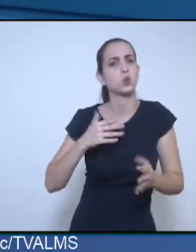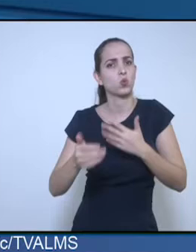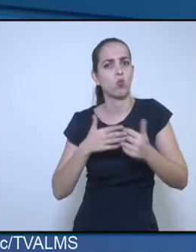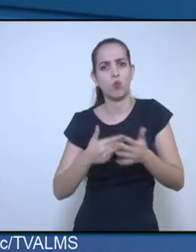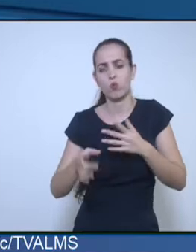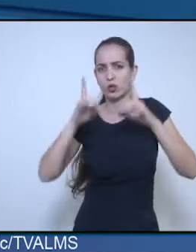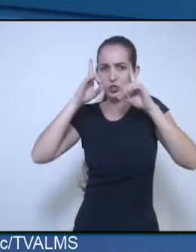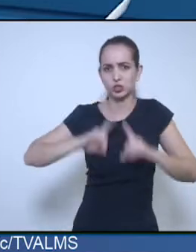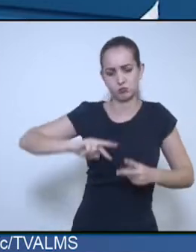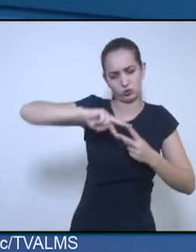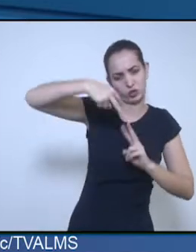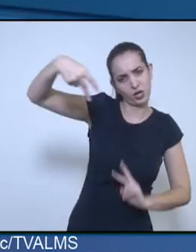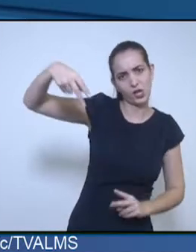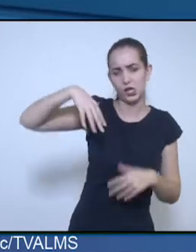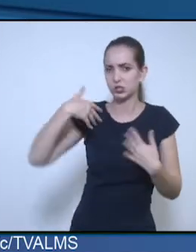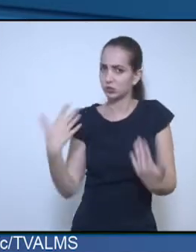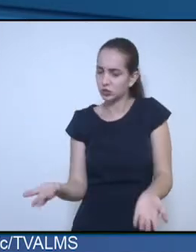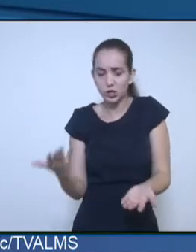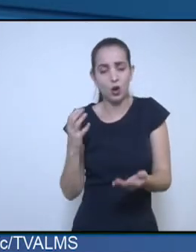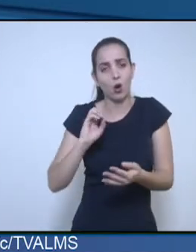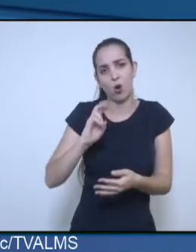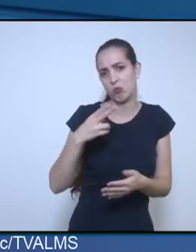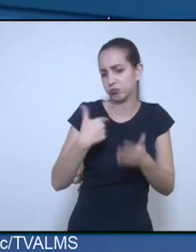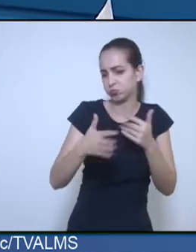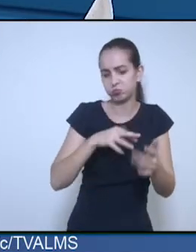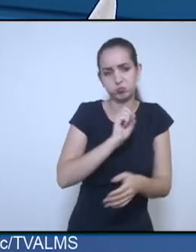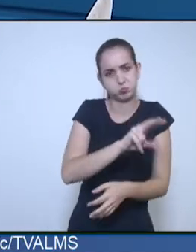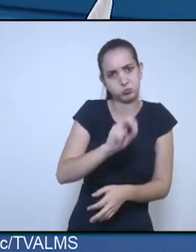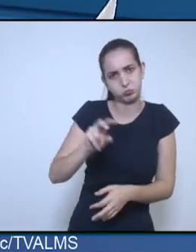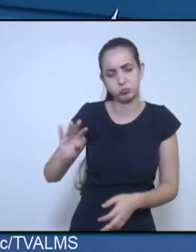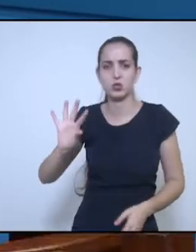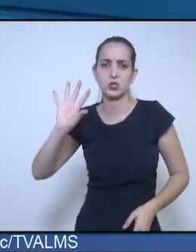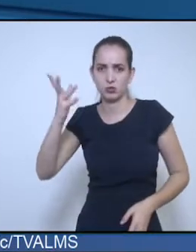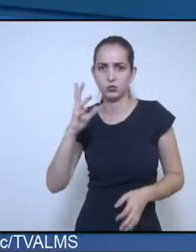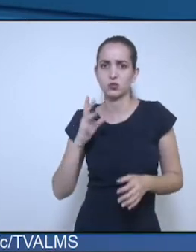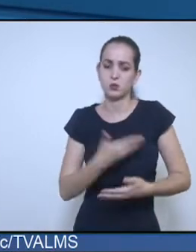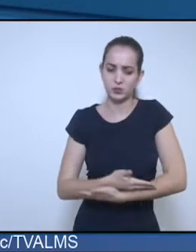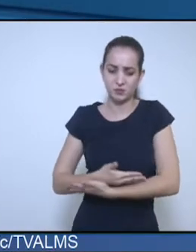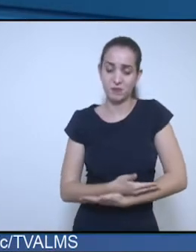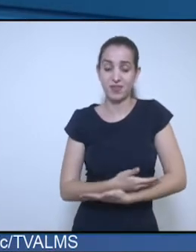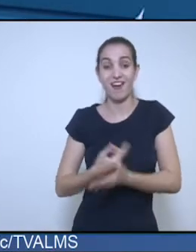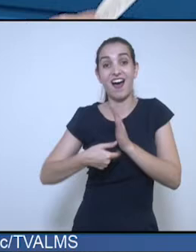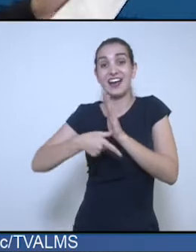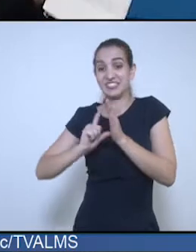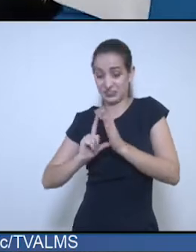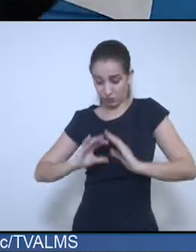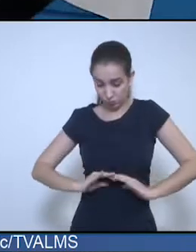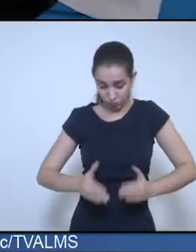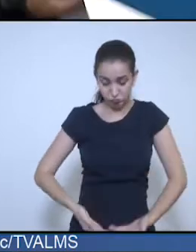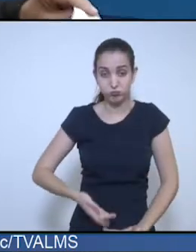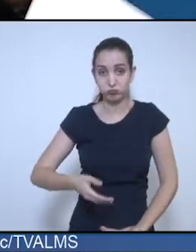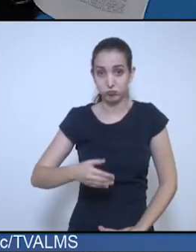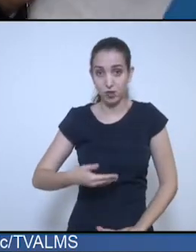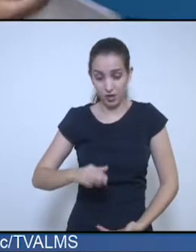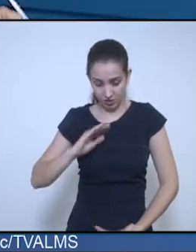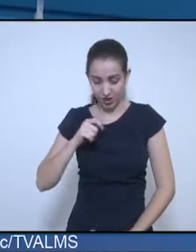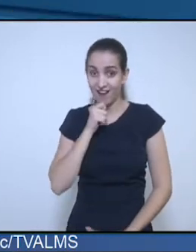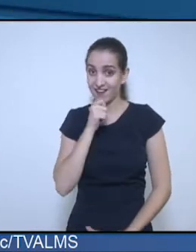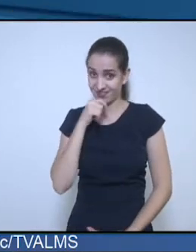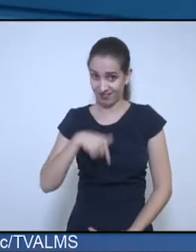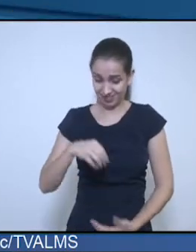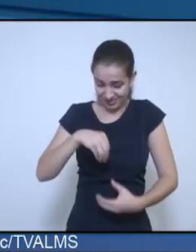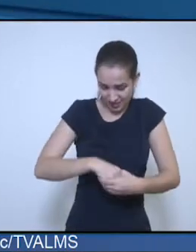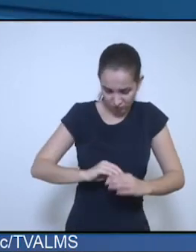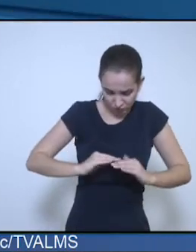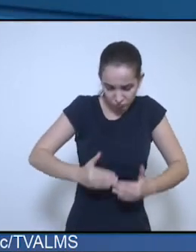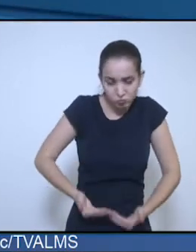anomalia genética ou qualquer coisa que possa acontecer com o bebê que vai nascer. Mas será que todos os hospitais